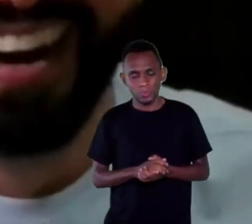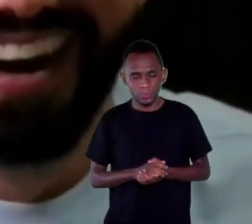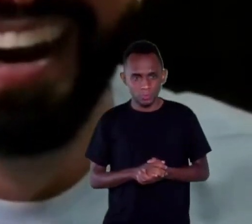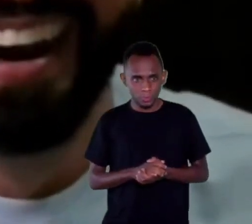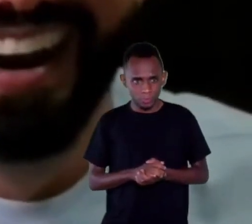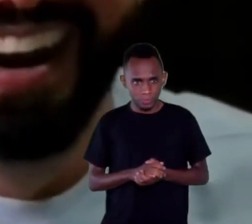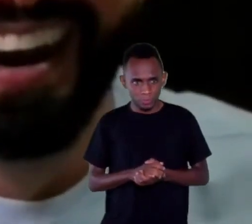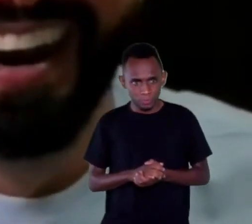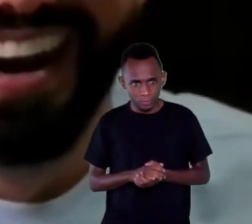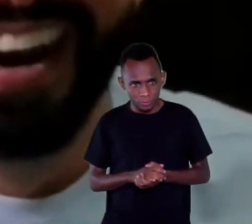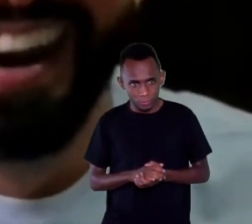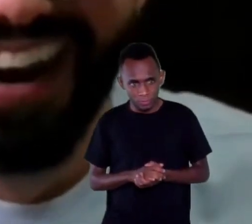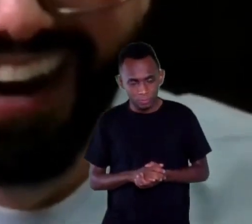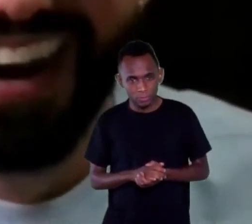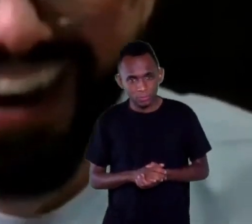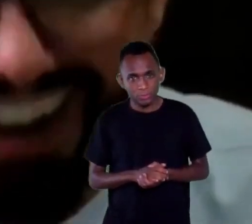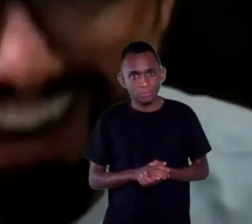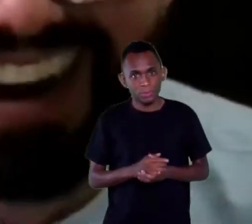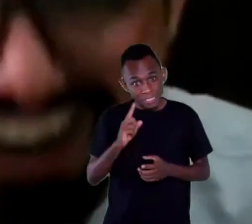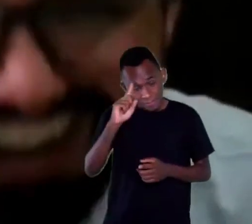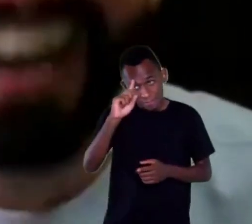Essa aí é inventada mesmo, né?